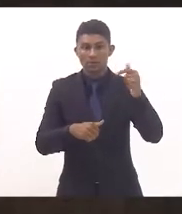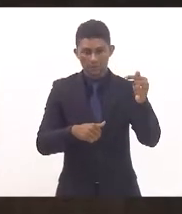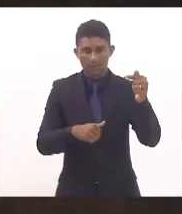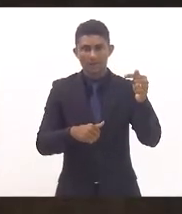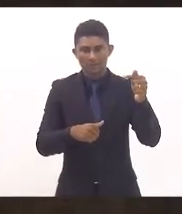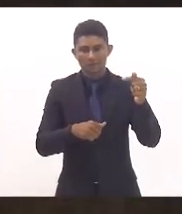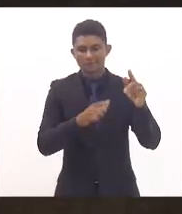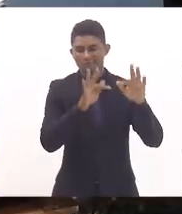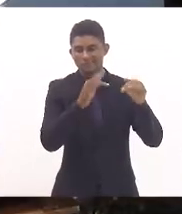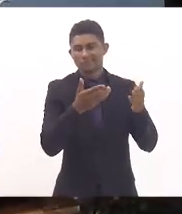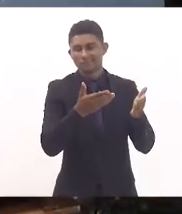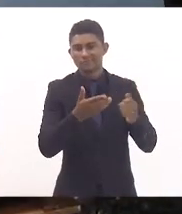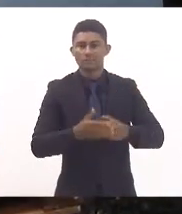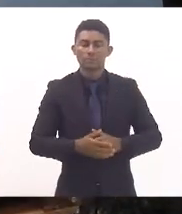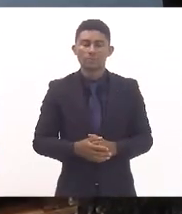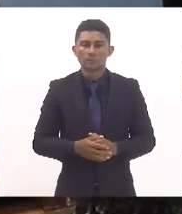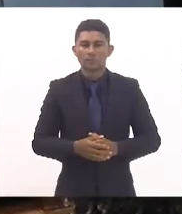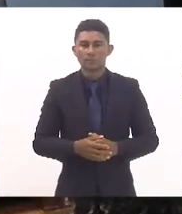16h57.